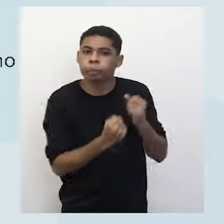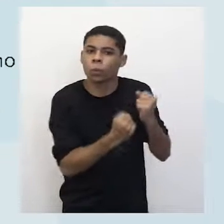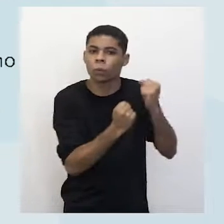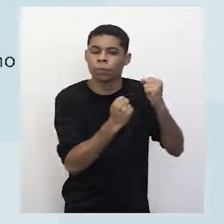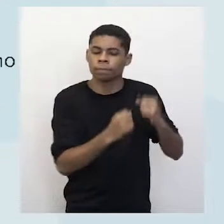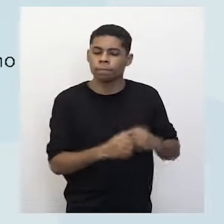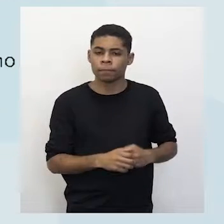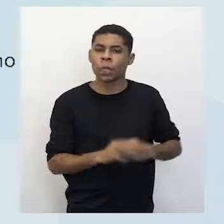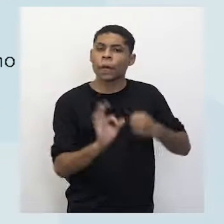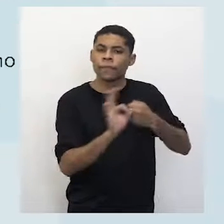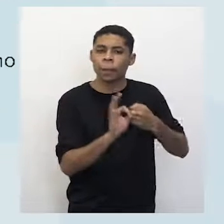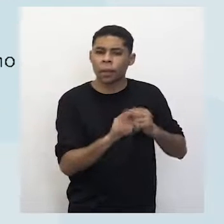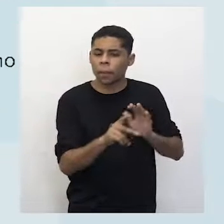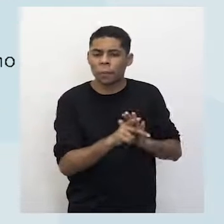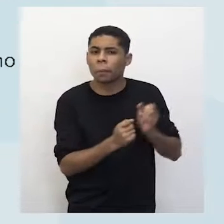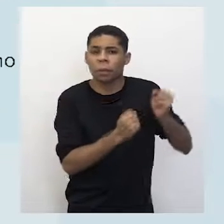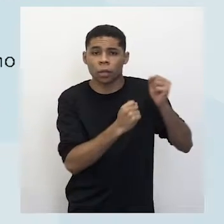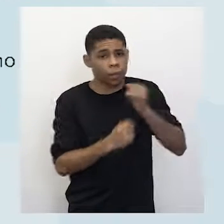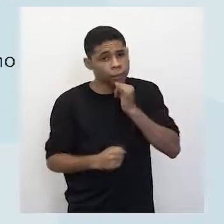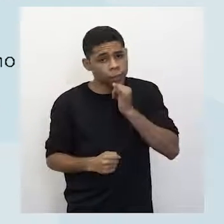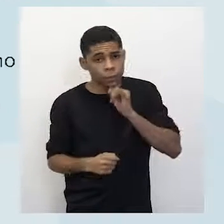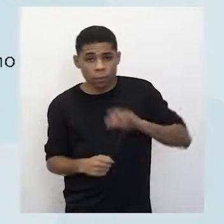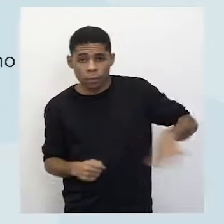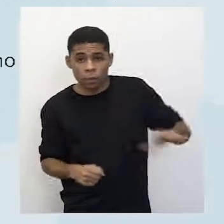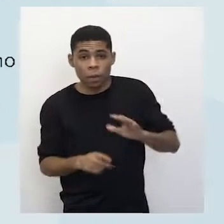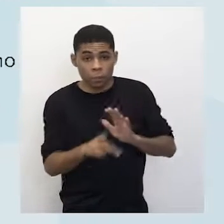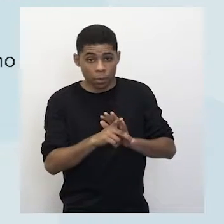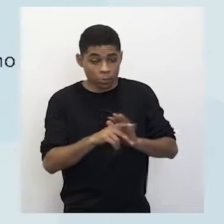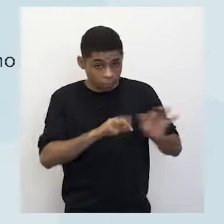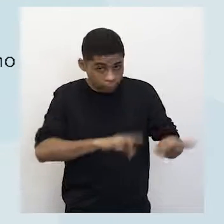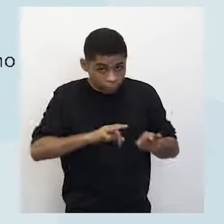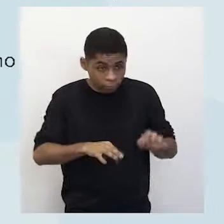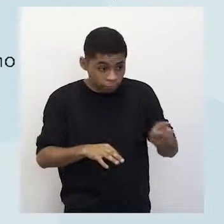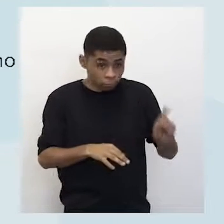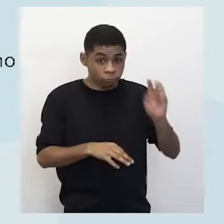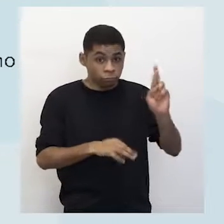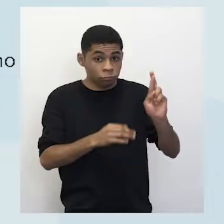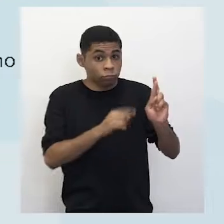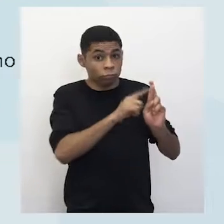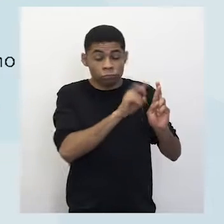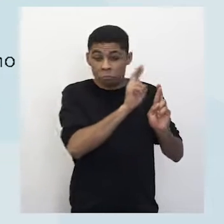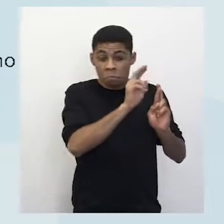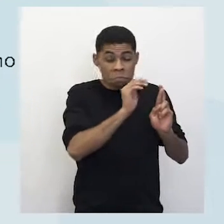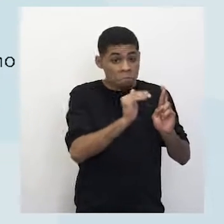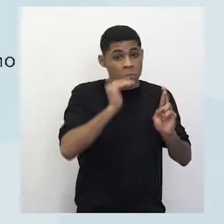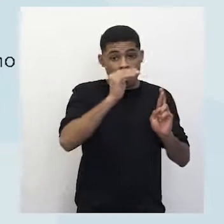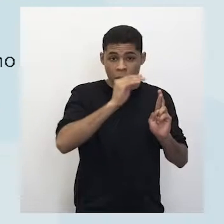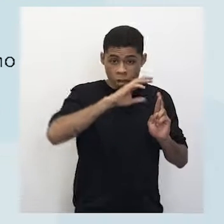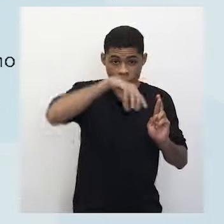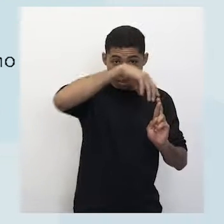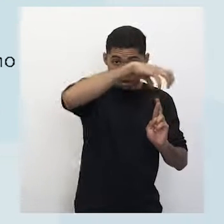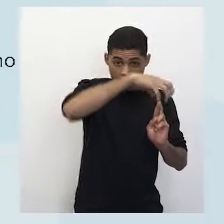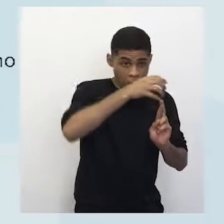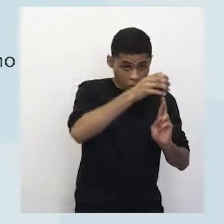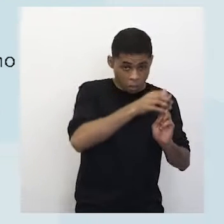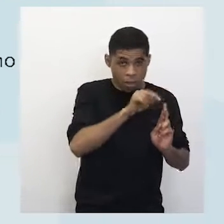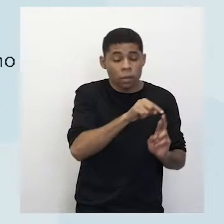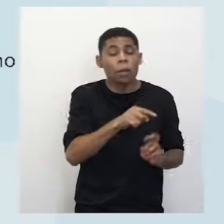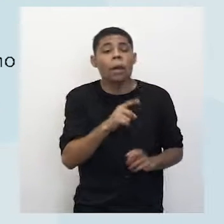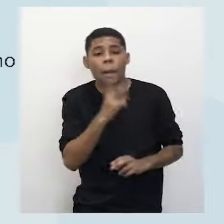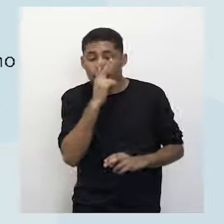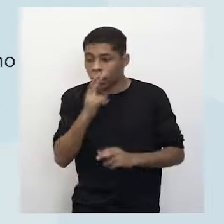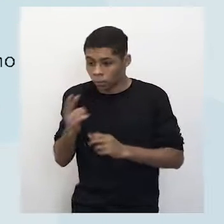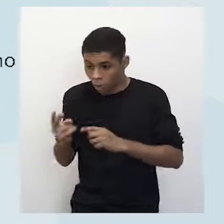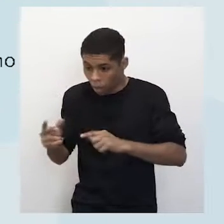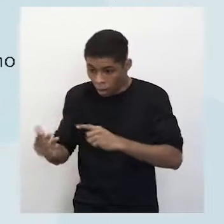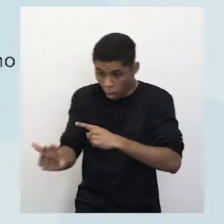O senhor feudal é o proprietário das terras e ele, quando quer que alguém lhe preste algum serviço,